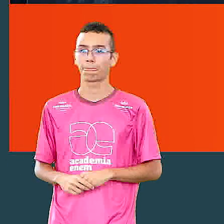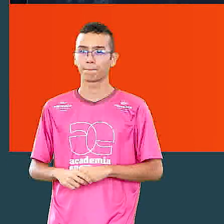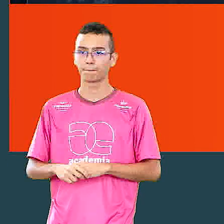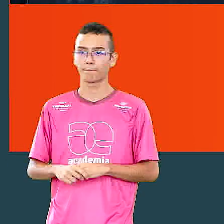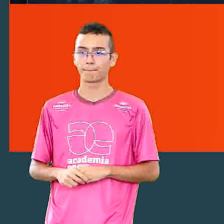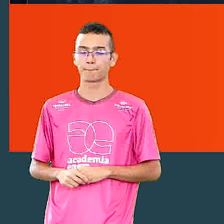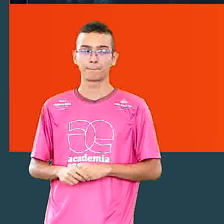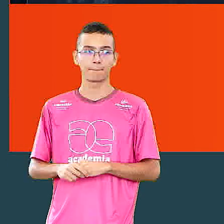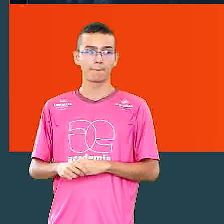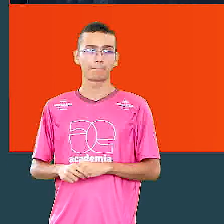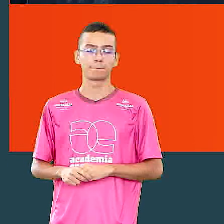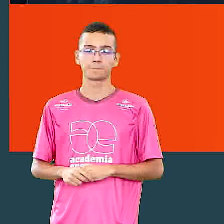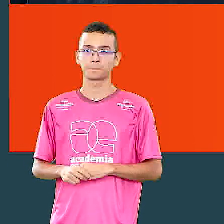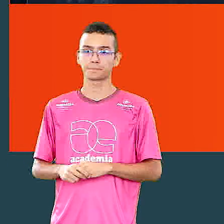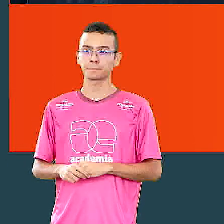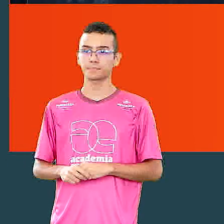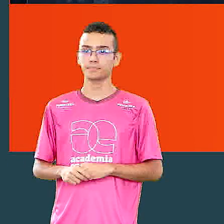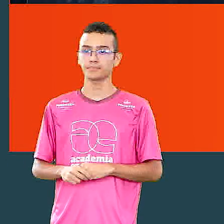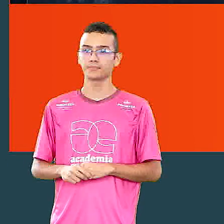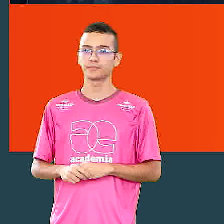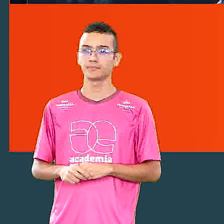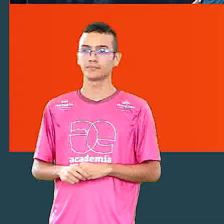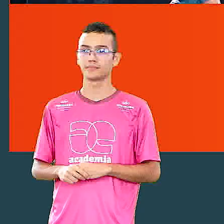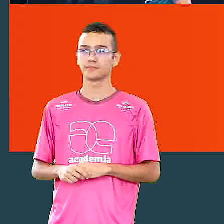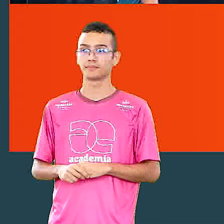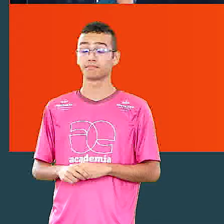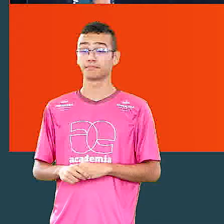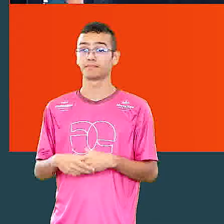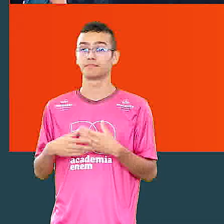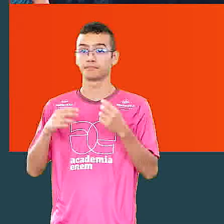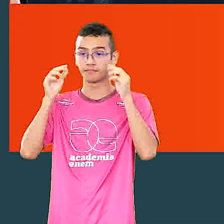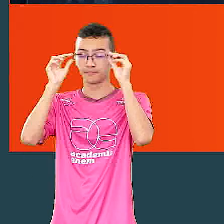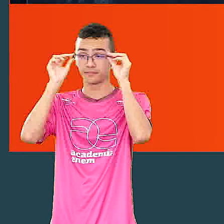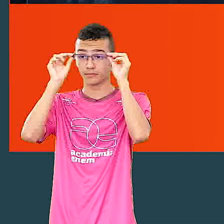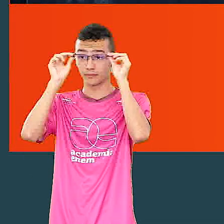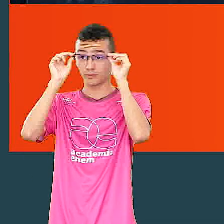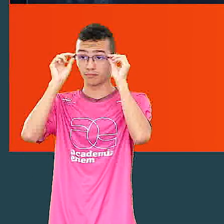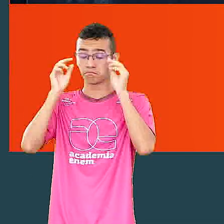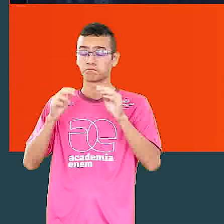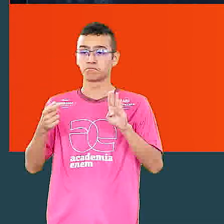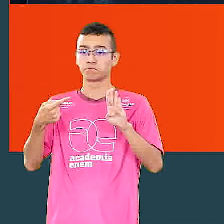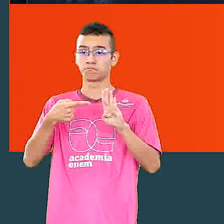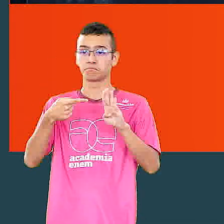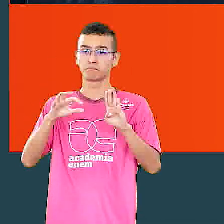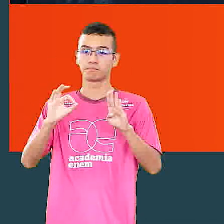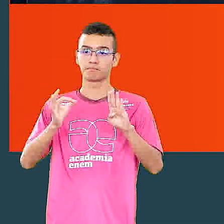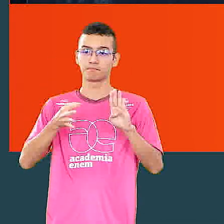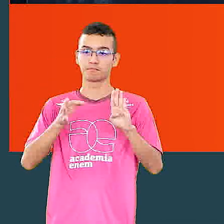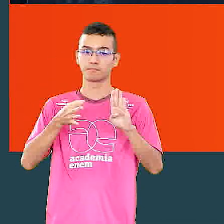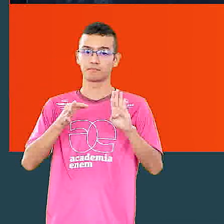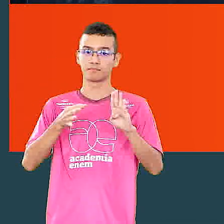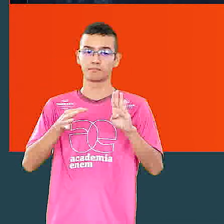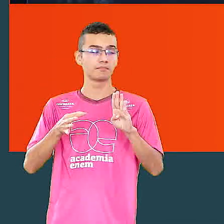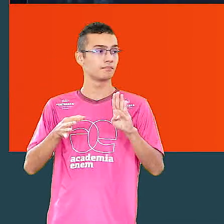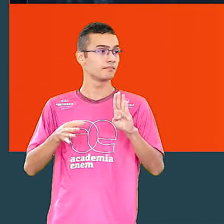os benefícios desse crescimento tecnológico. Então, pessoal, é B mesmo, viu? É B mesmo, tá certo? Bote